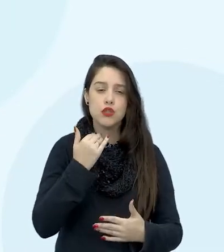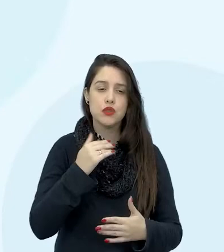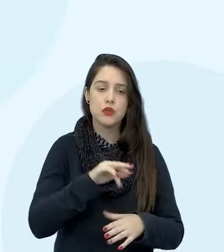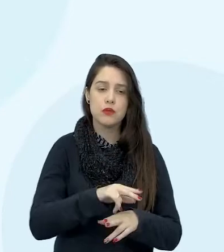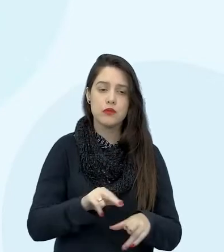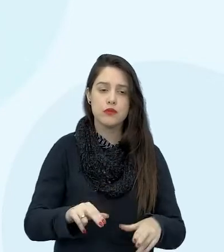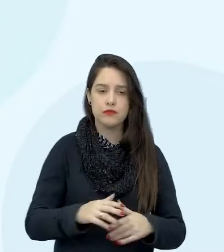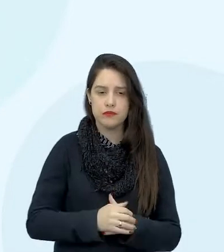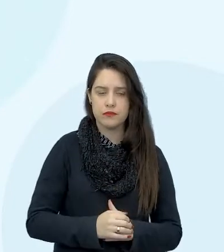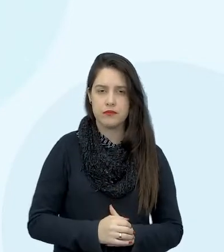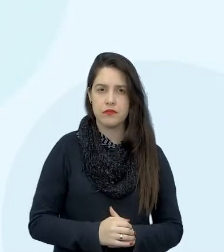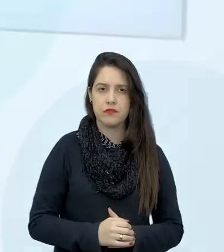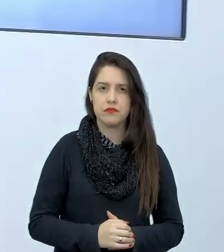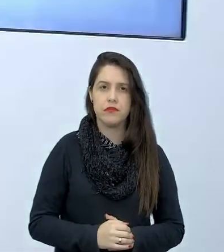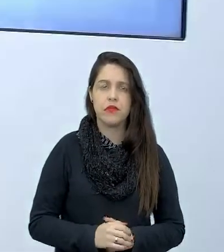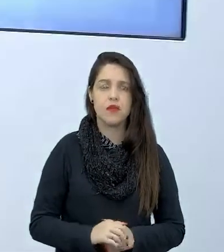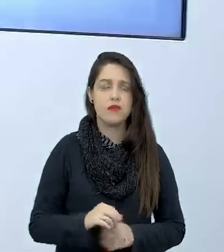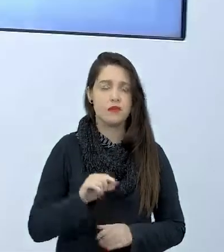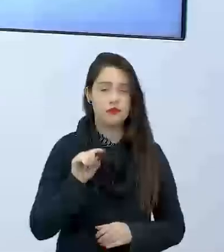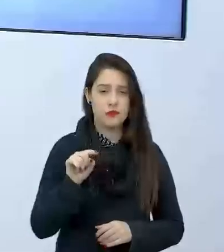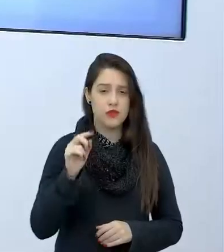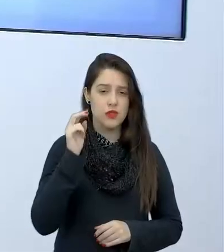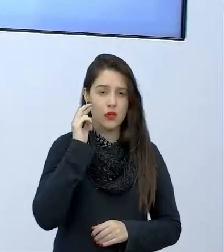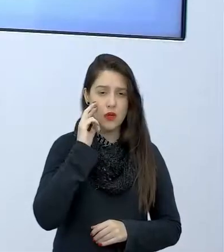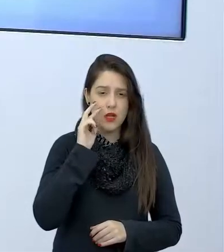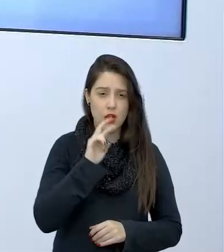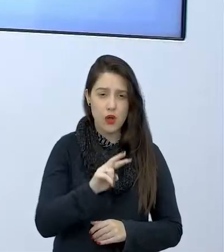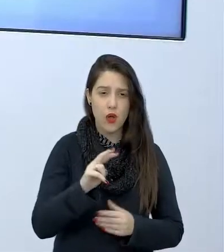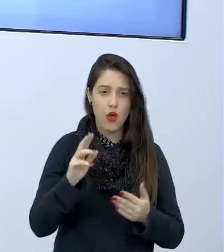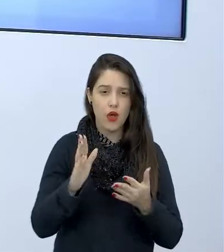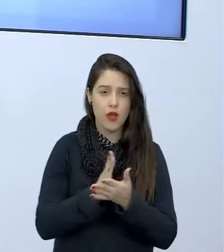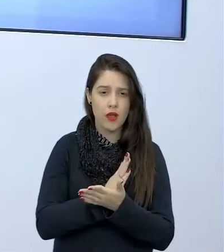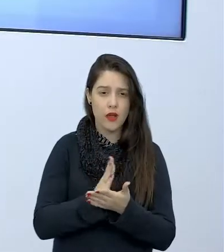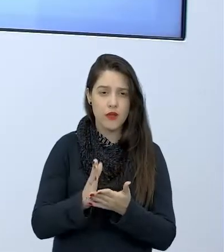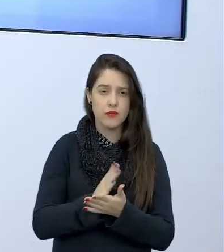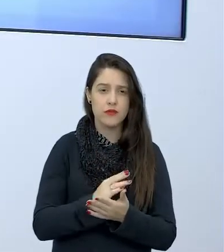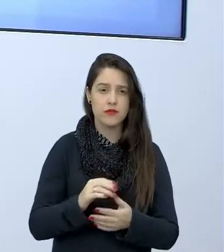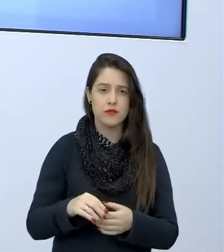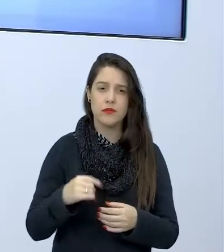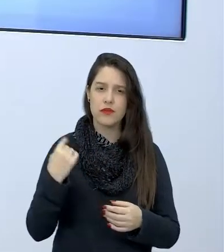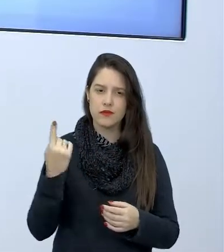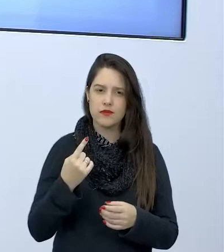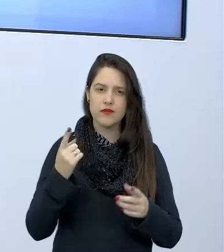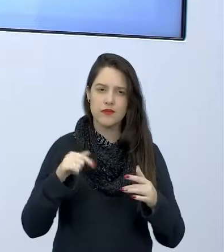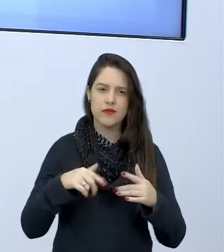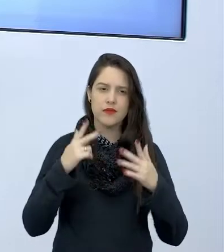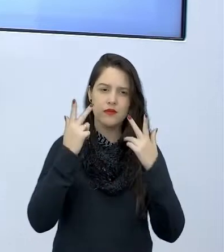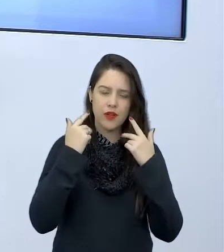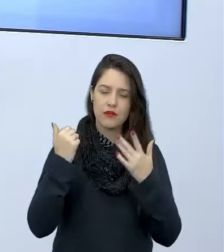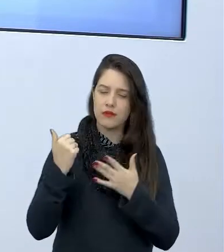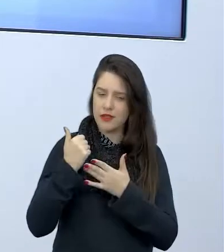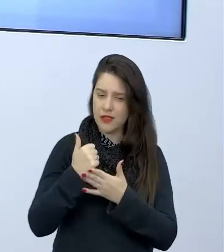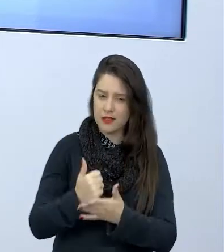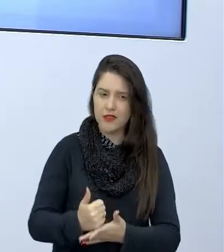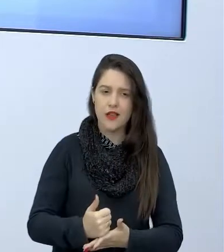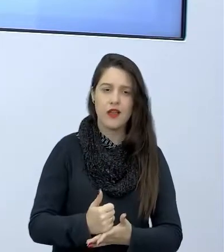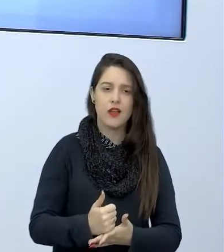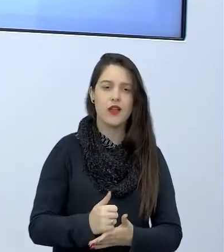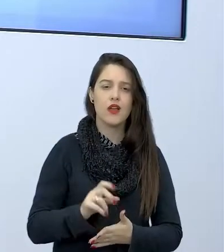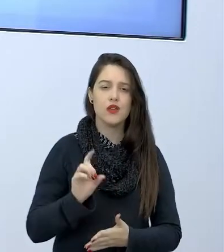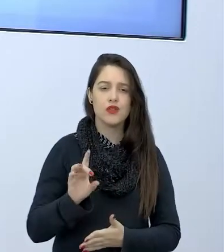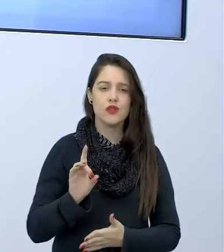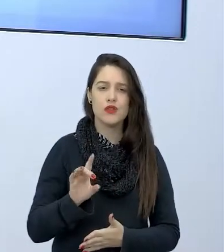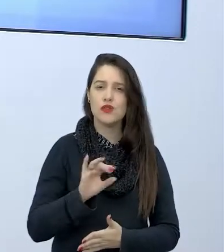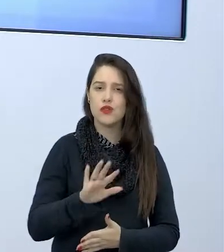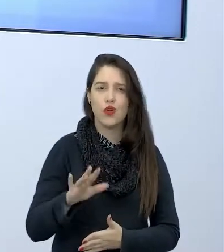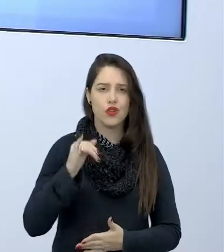genérico. Se você olhar, por exemplo, as opções de comida, normalmente ele vai trazer a comida asiática, não só